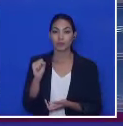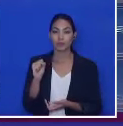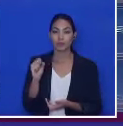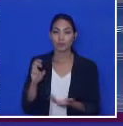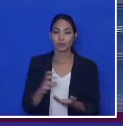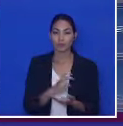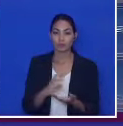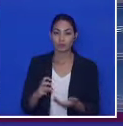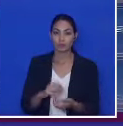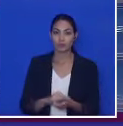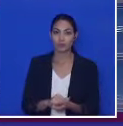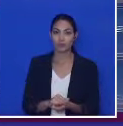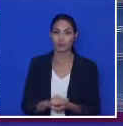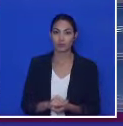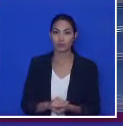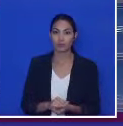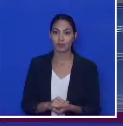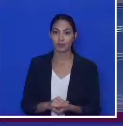5.418 da Quina.